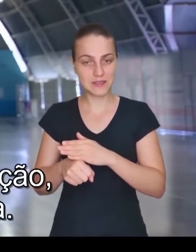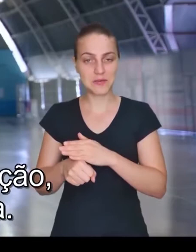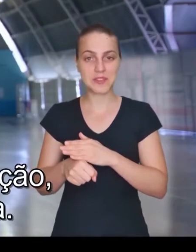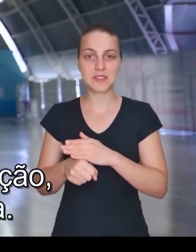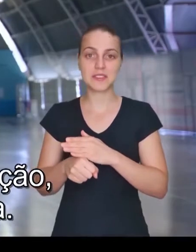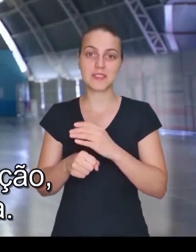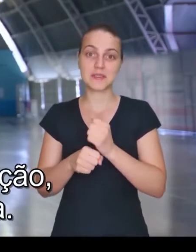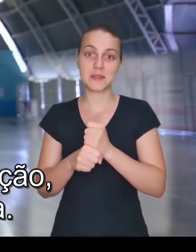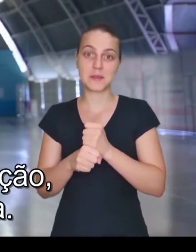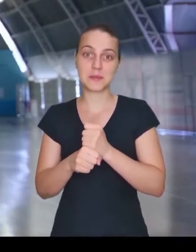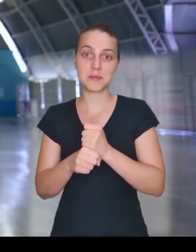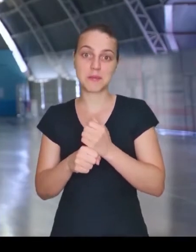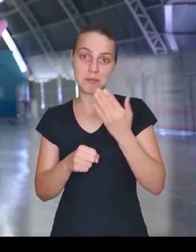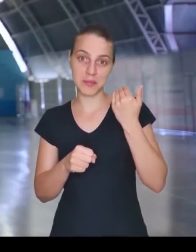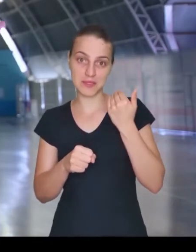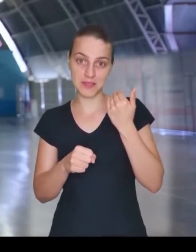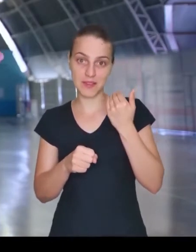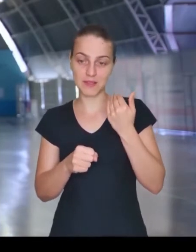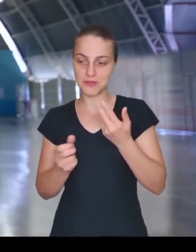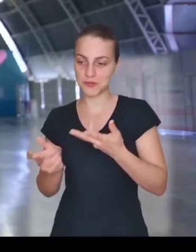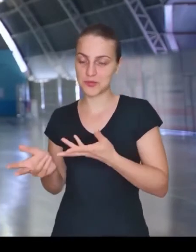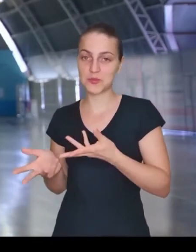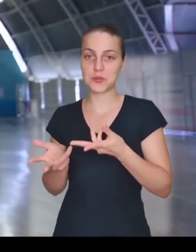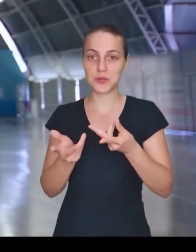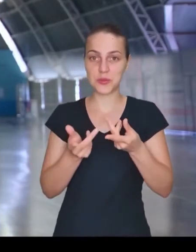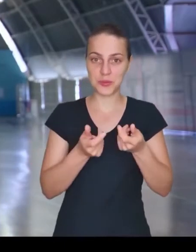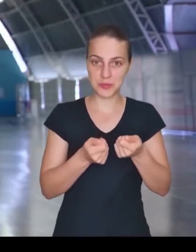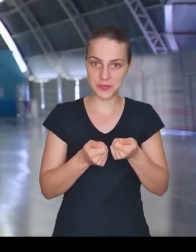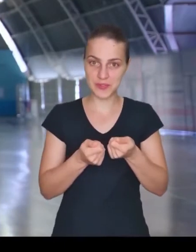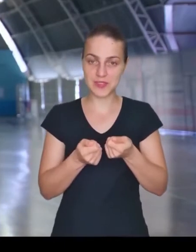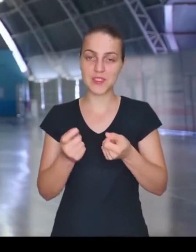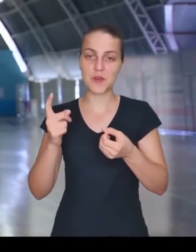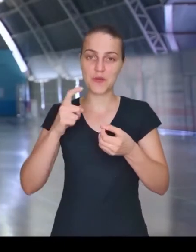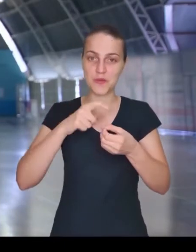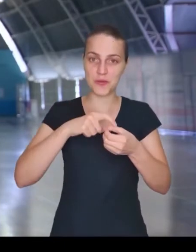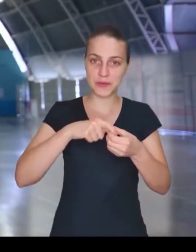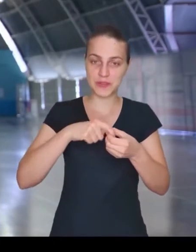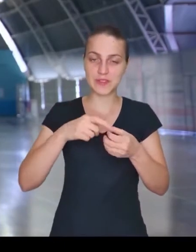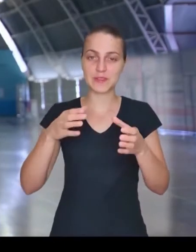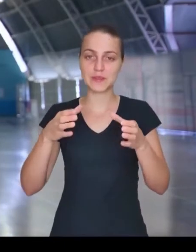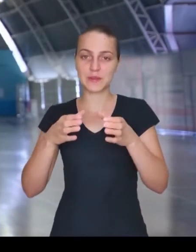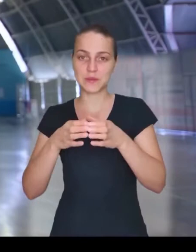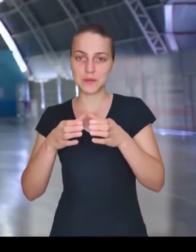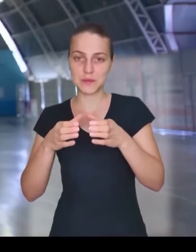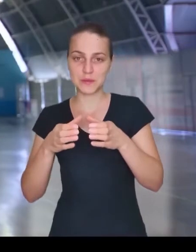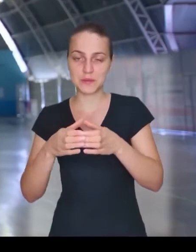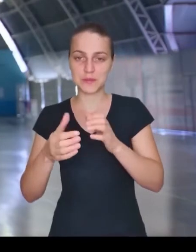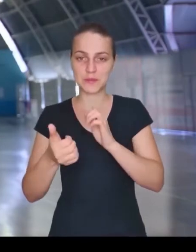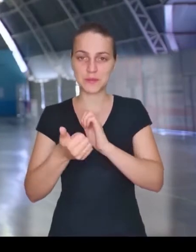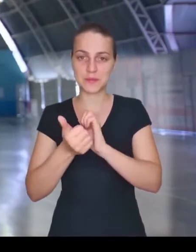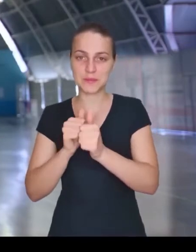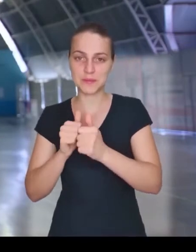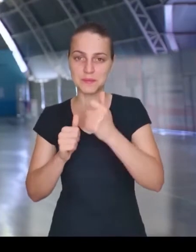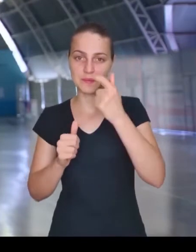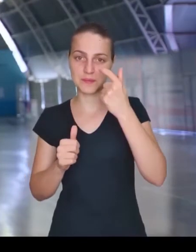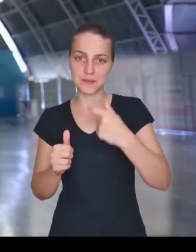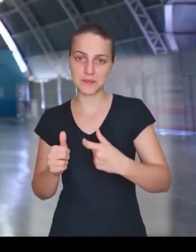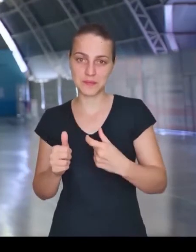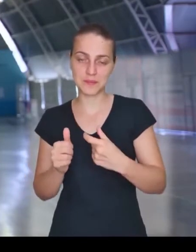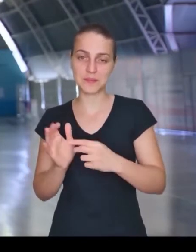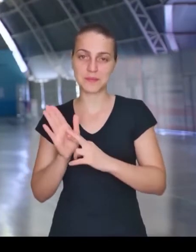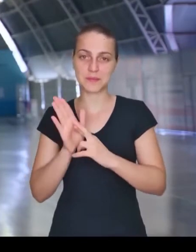eu voltei para a seleção brasileira. Inclusive na minha equipe a gente continuou treinando, competindo, se aprimorando para